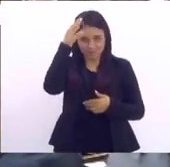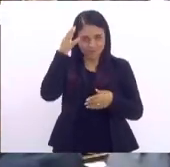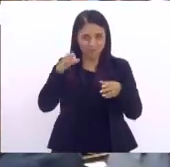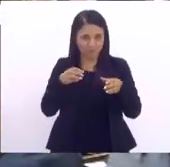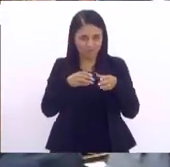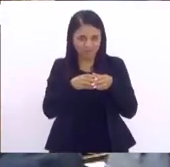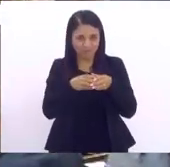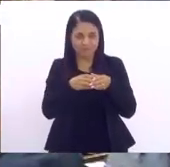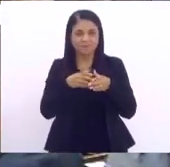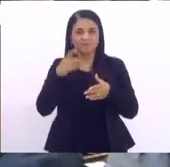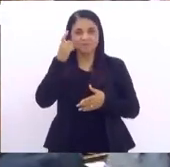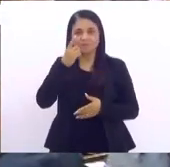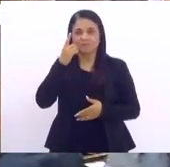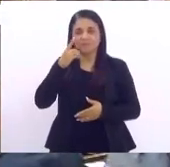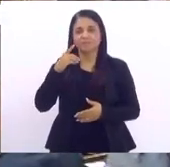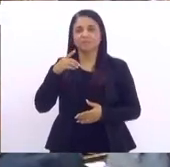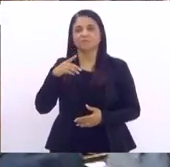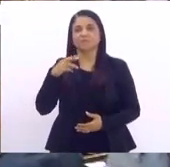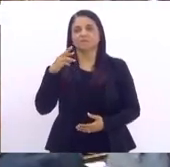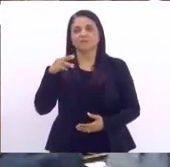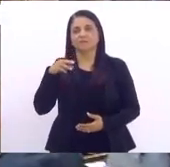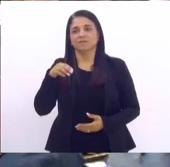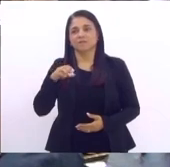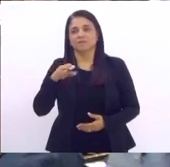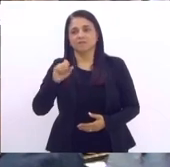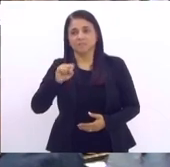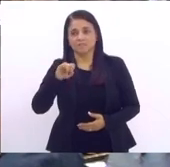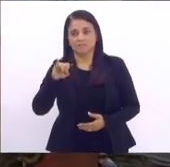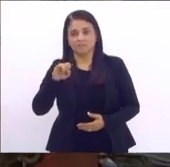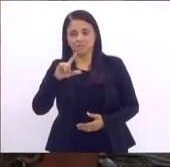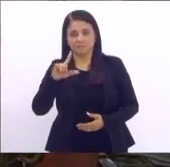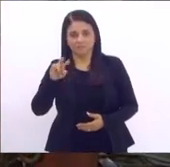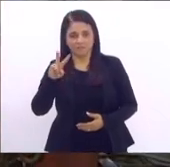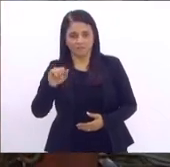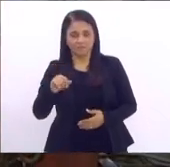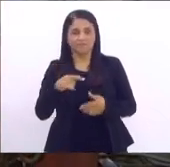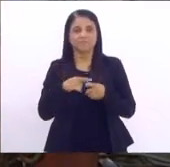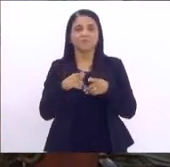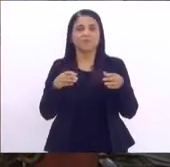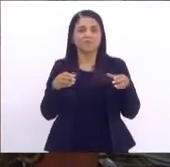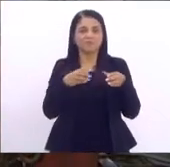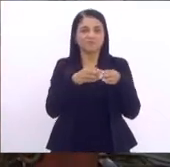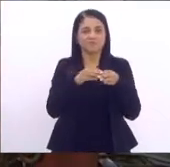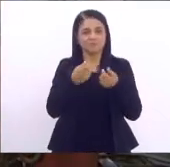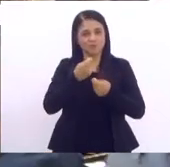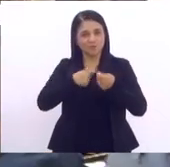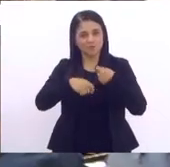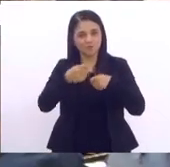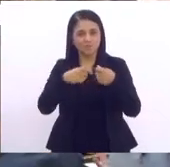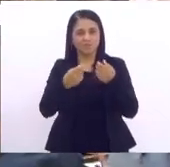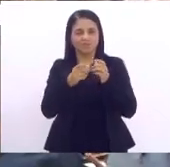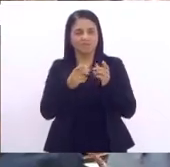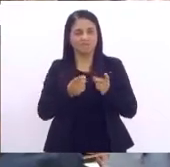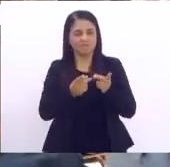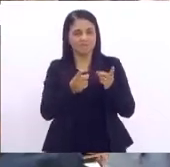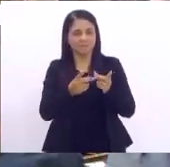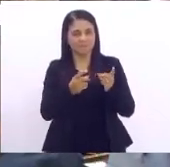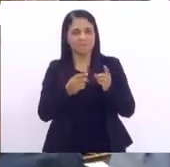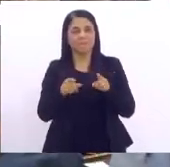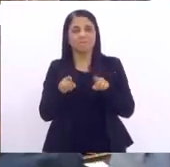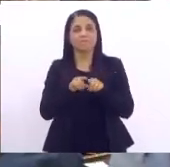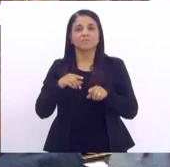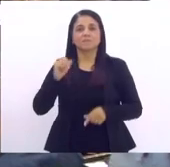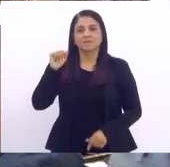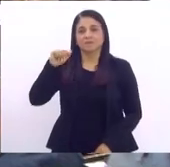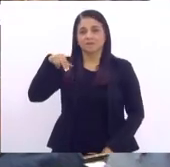Acompanho o parecer da CCJ, presidente. Muito obrigado, Fábio. Pela Comissão de Economia, Indústria e Comércio, deputado Anderson Moraes.